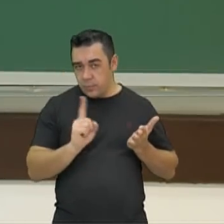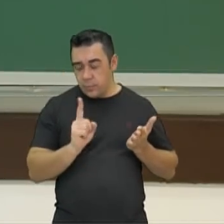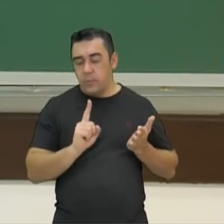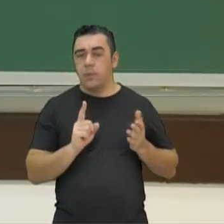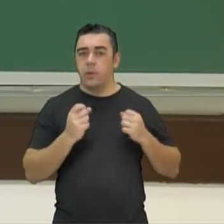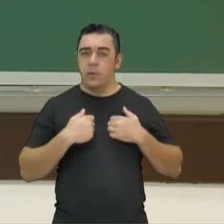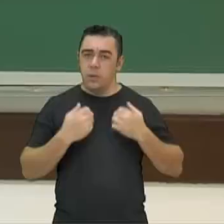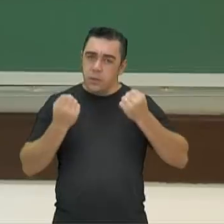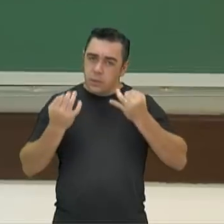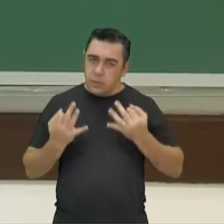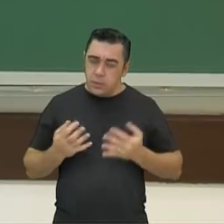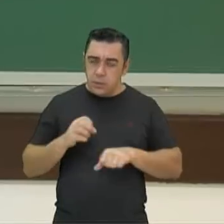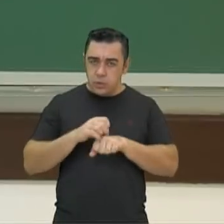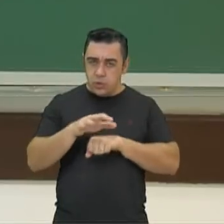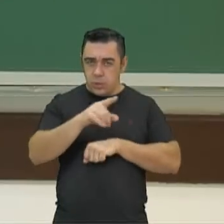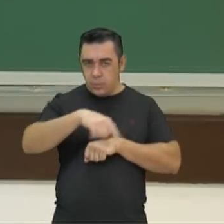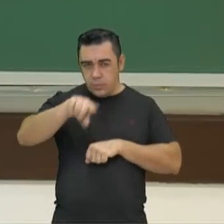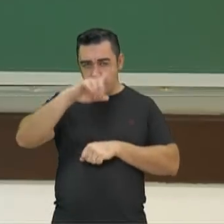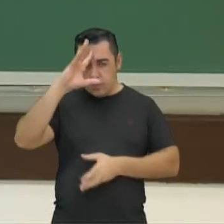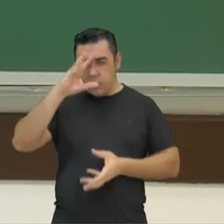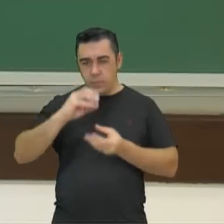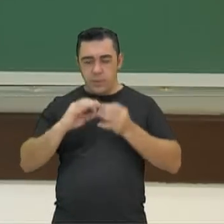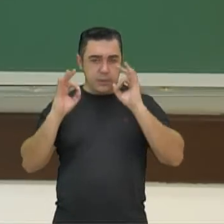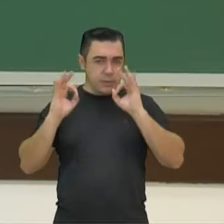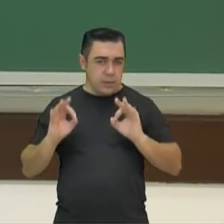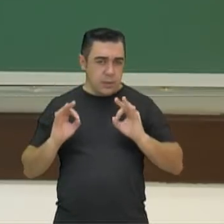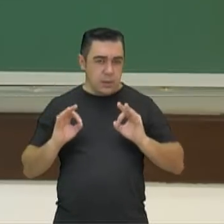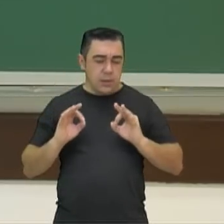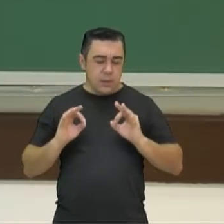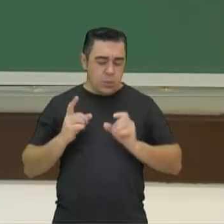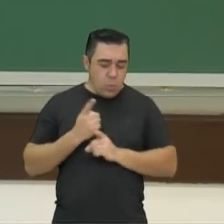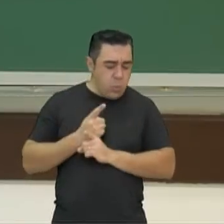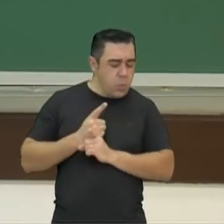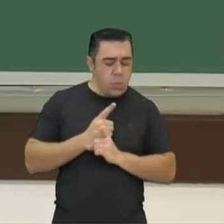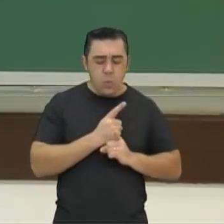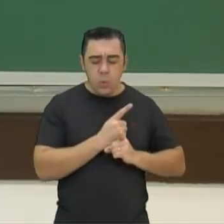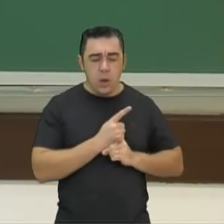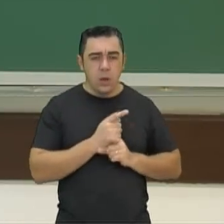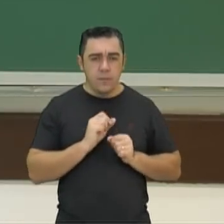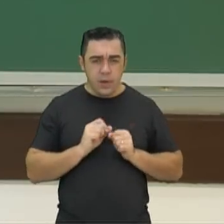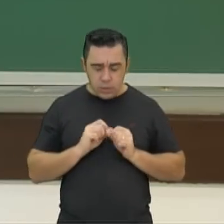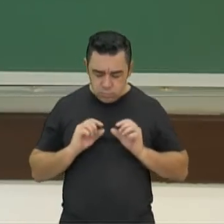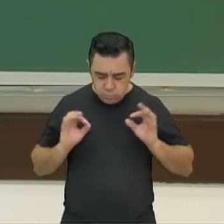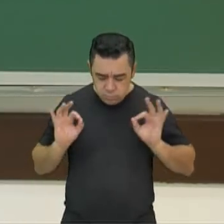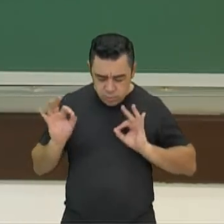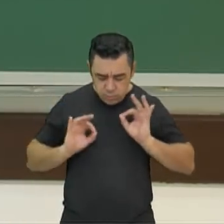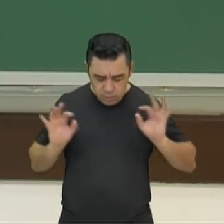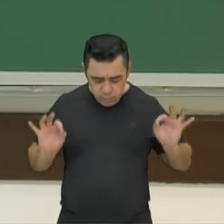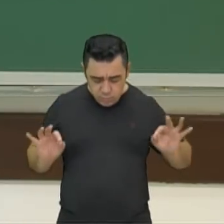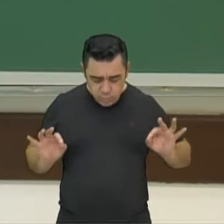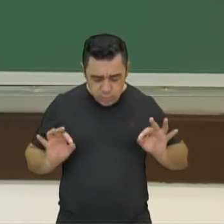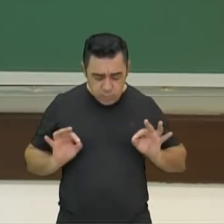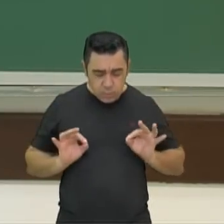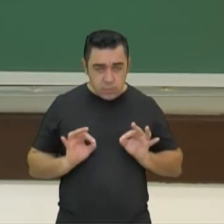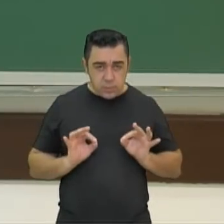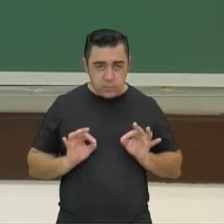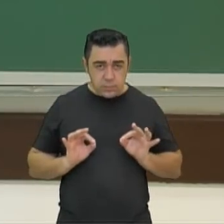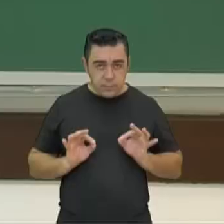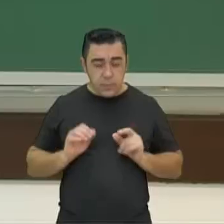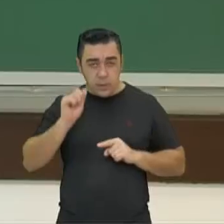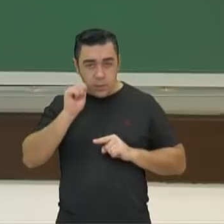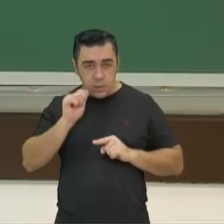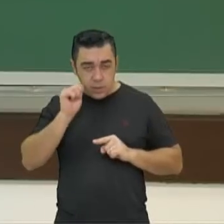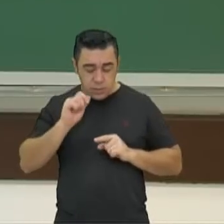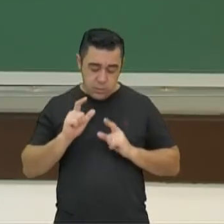isso para que os alunos ali eles consigam se entender, consigam se achar no tabuleiro. Então, eles colocam a dama branca na casinha branca, a dama